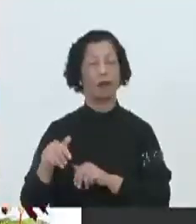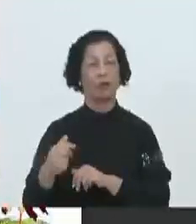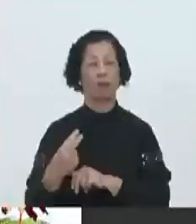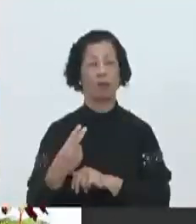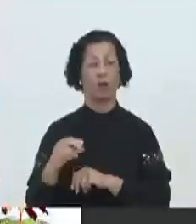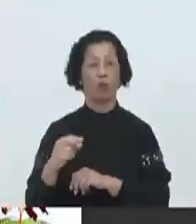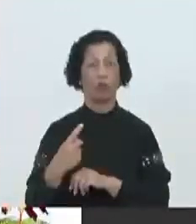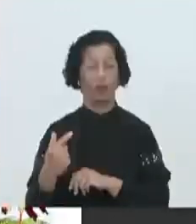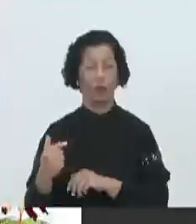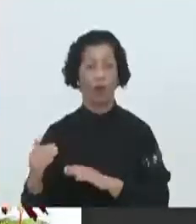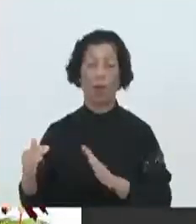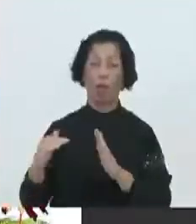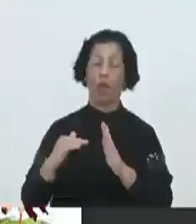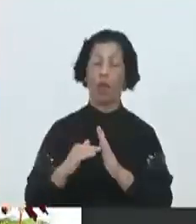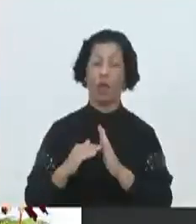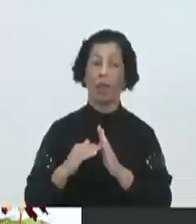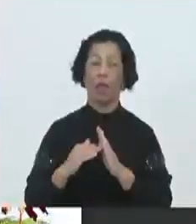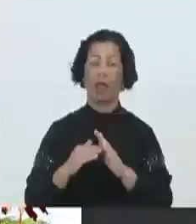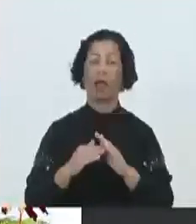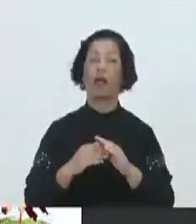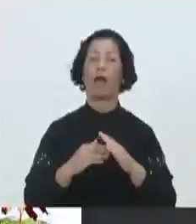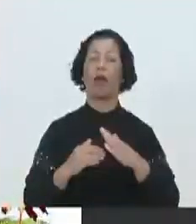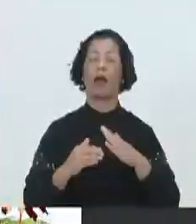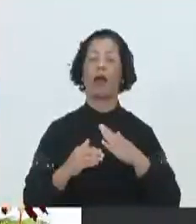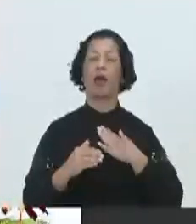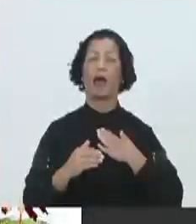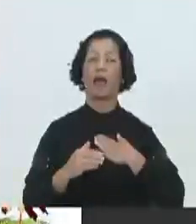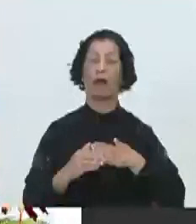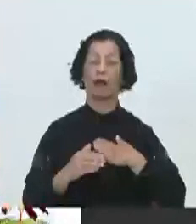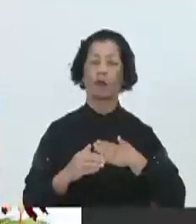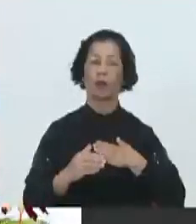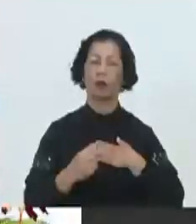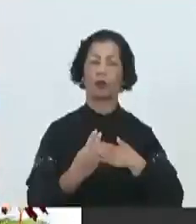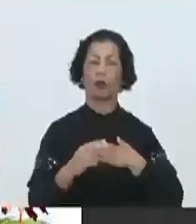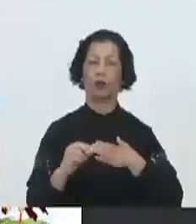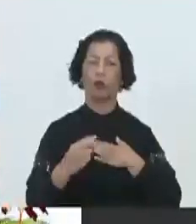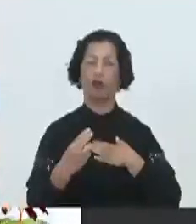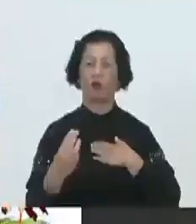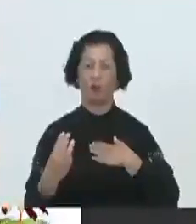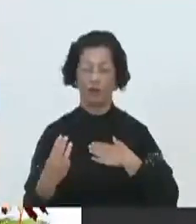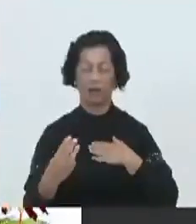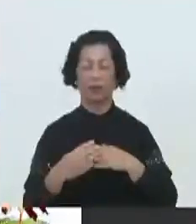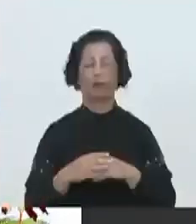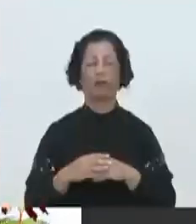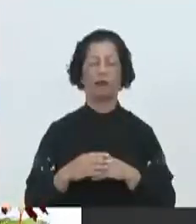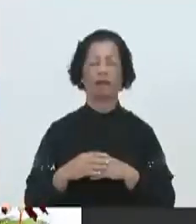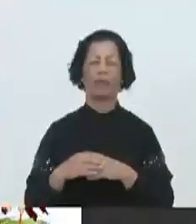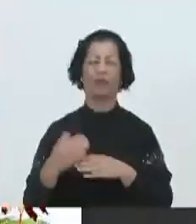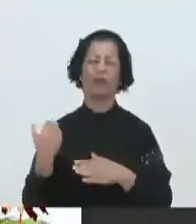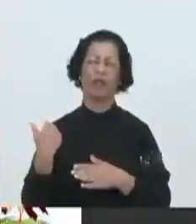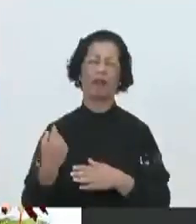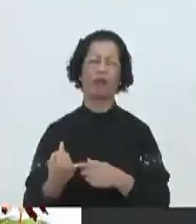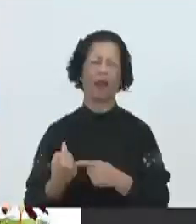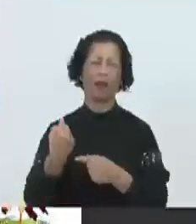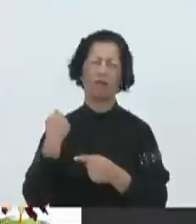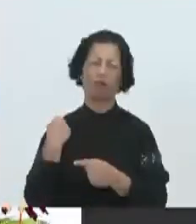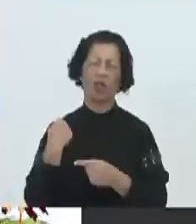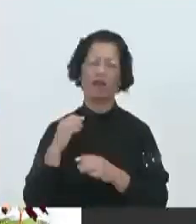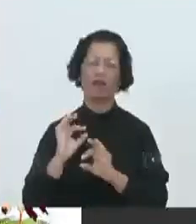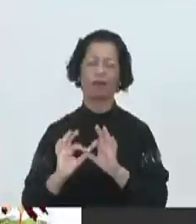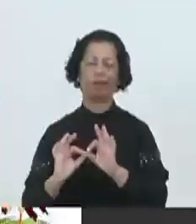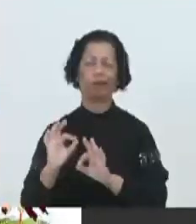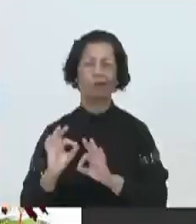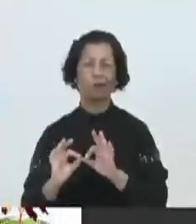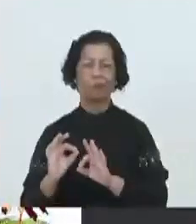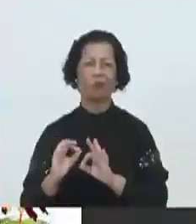2023 a gente tá pegando 4 meses lá de 2022 onde a folha ainda tava sem reajuste onde não